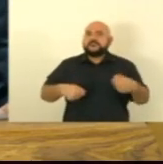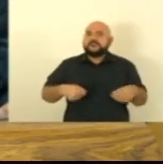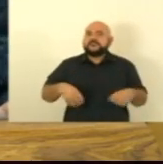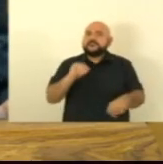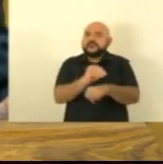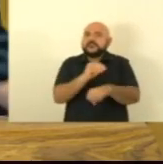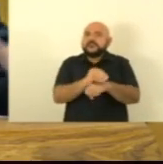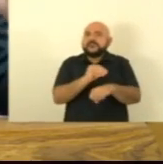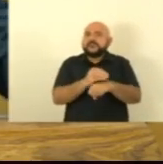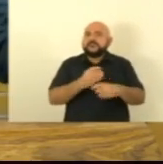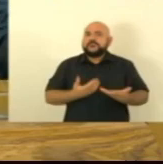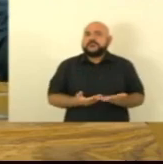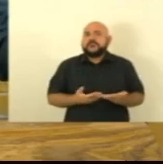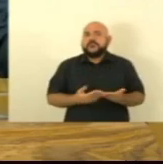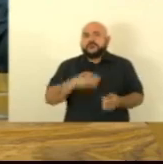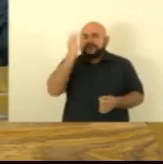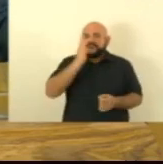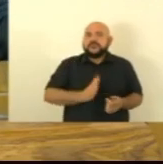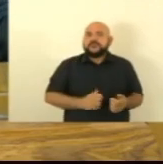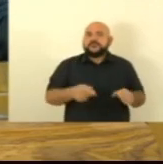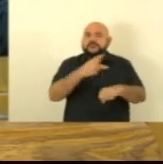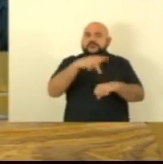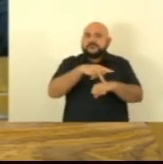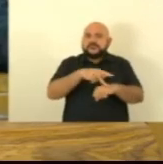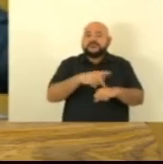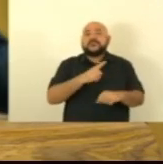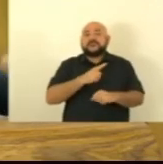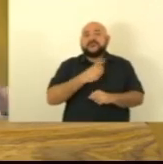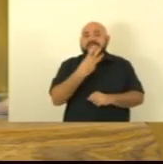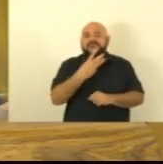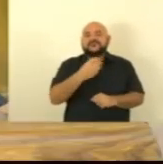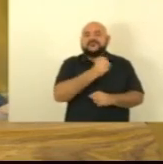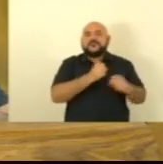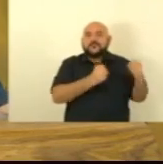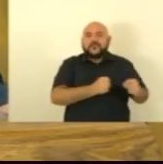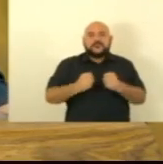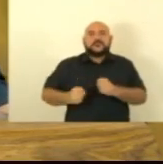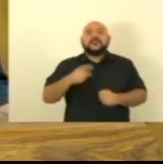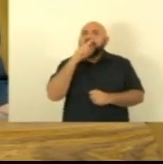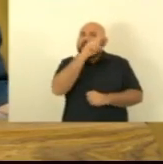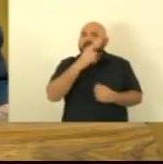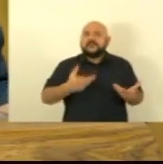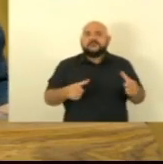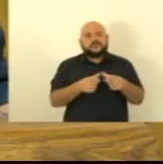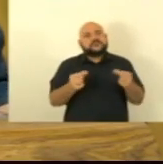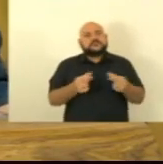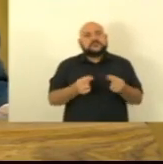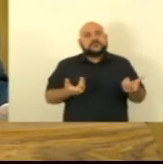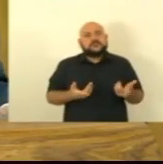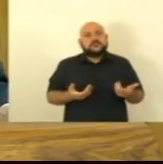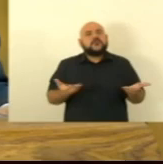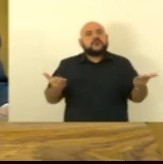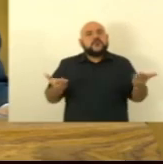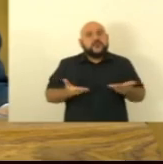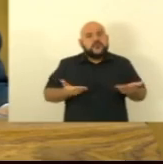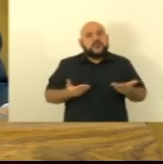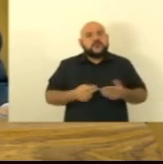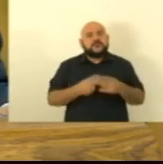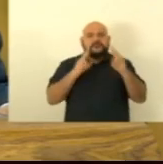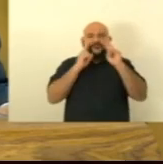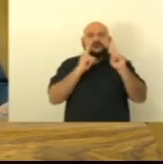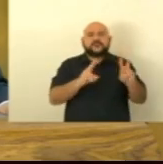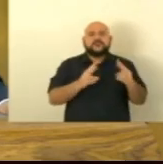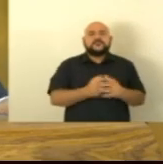da República, ali constituído pelos poderes centrais do Estado. Hoje, eu ouvindo